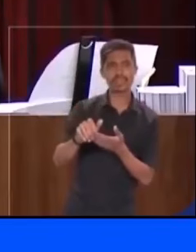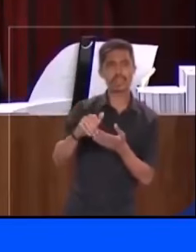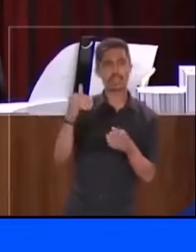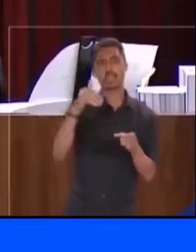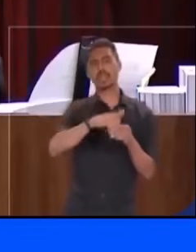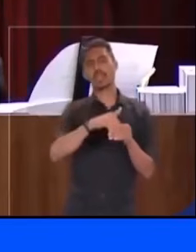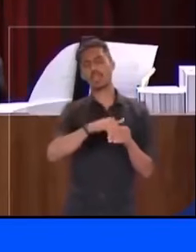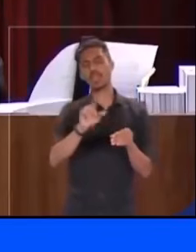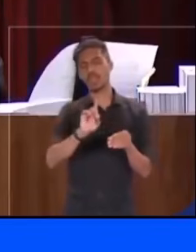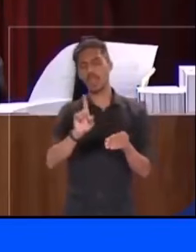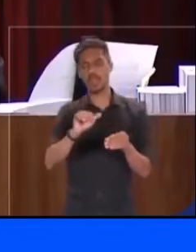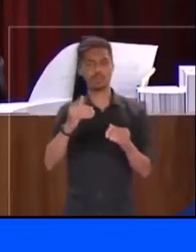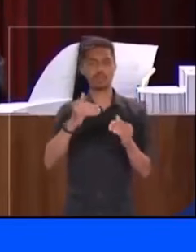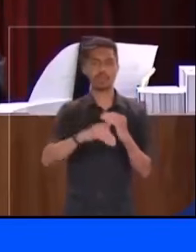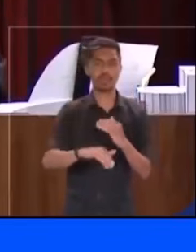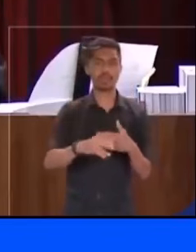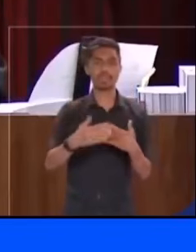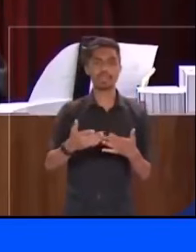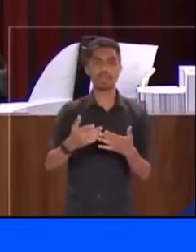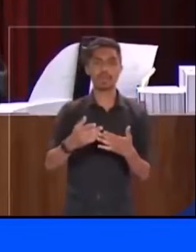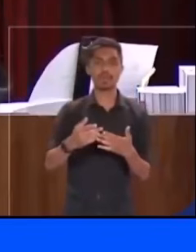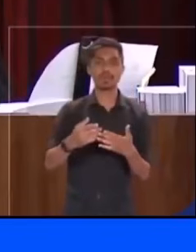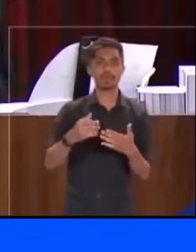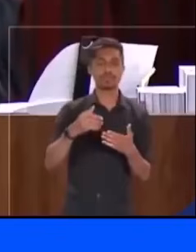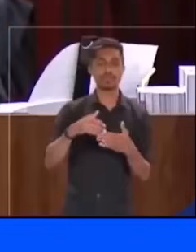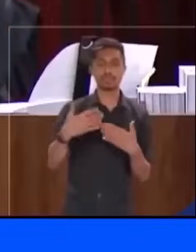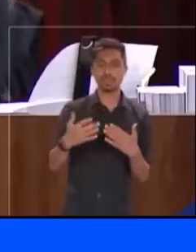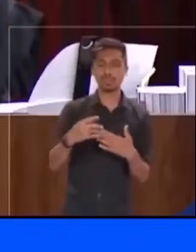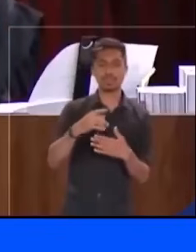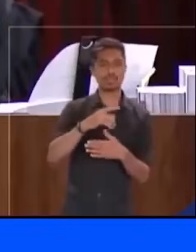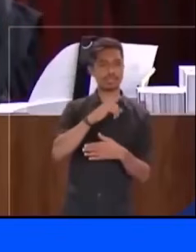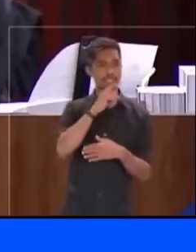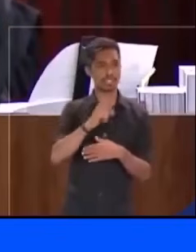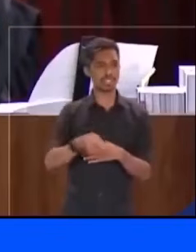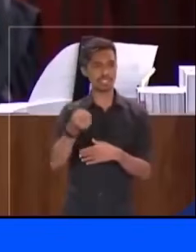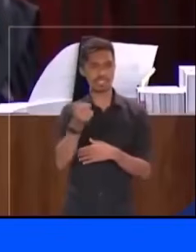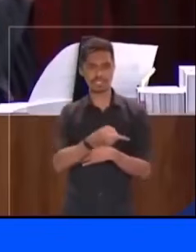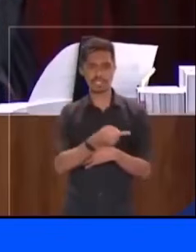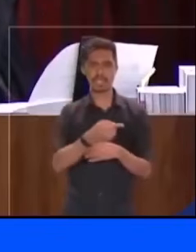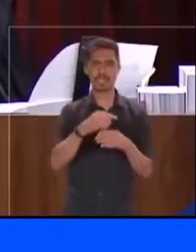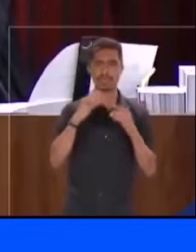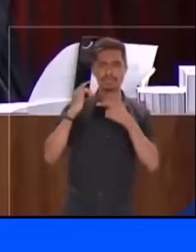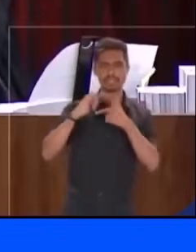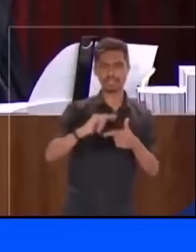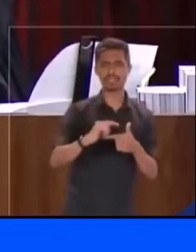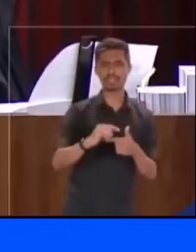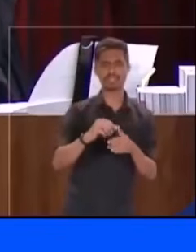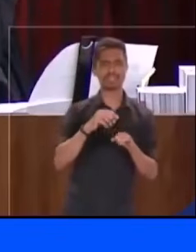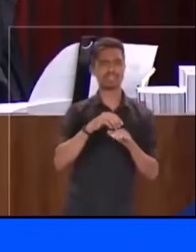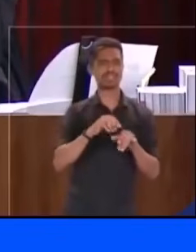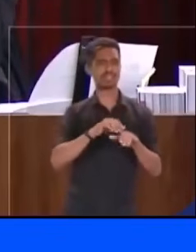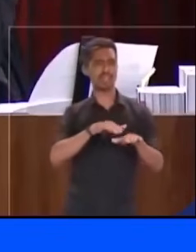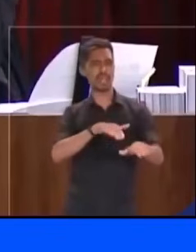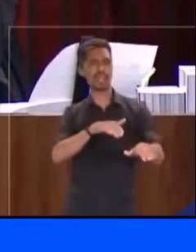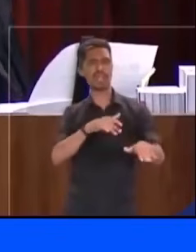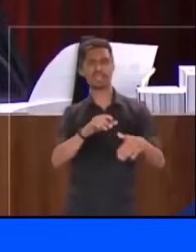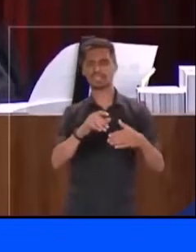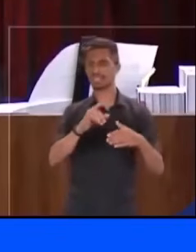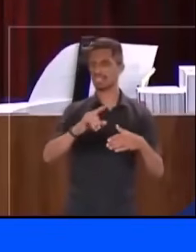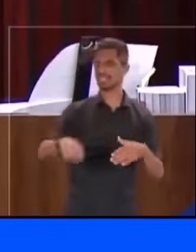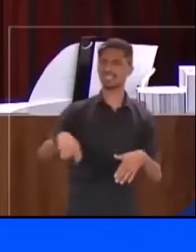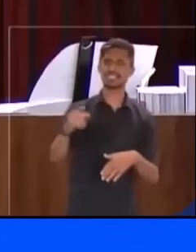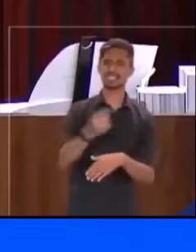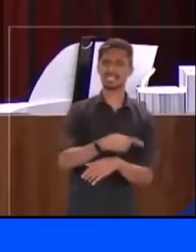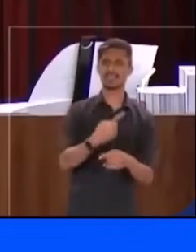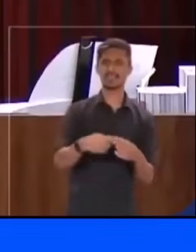do desfile tradicional, então que se cancele o desfile tradicional. Para que desfile? Vamos